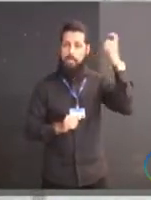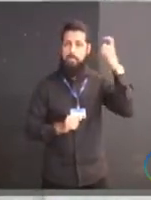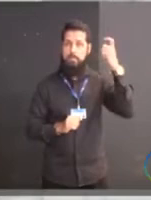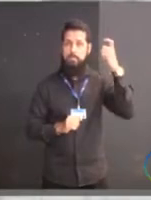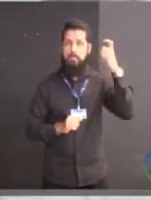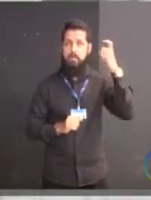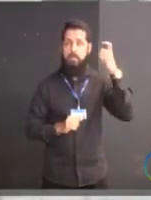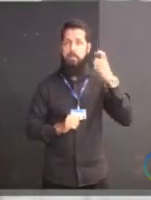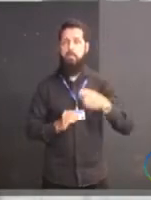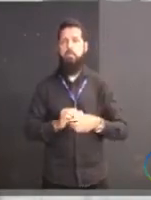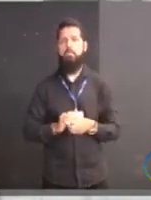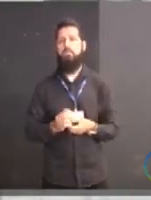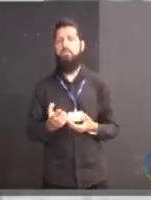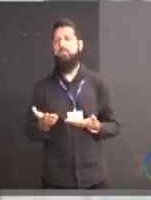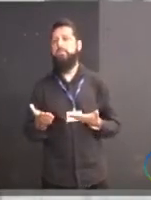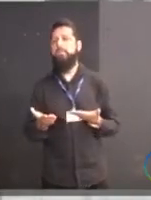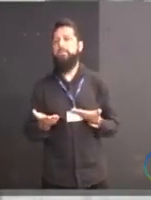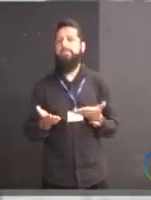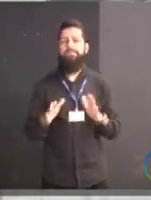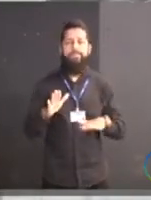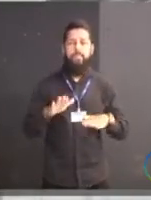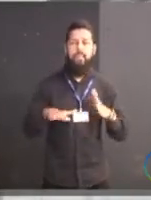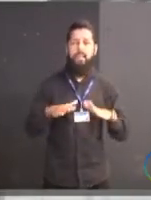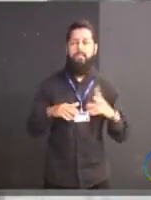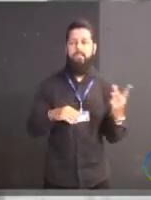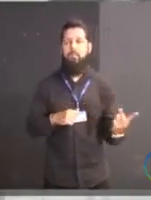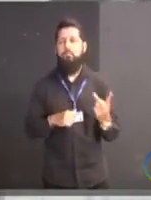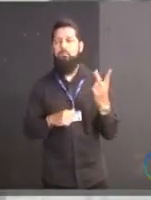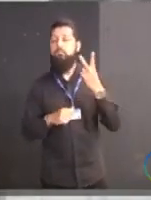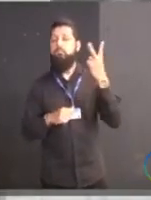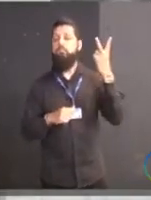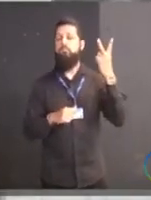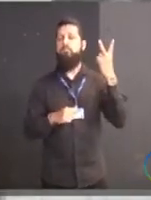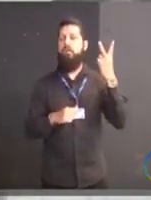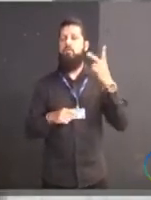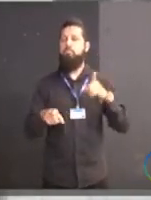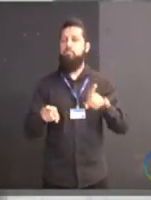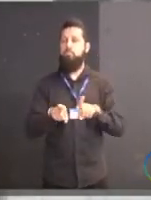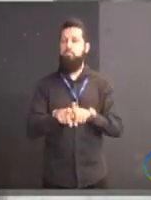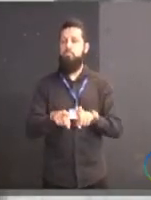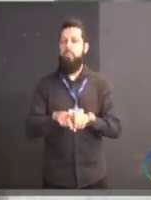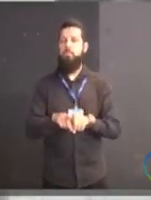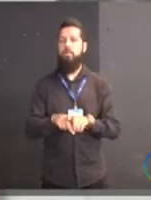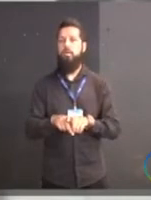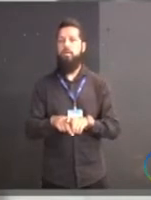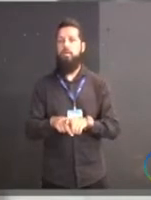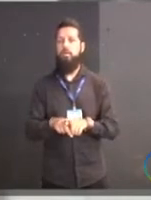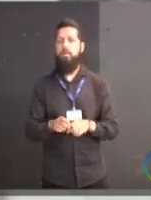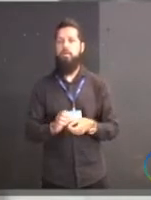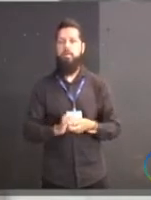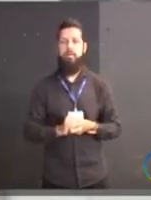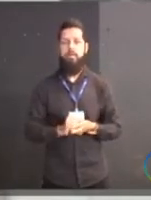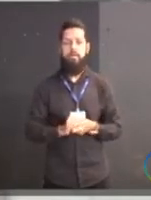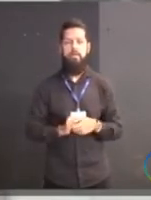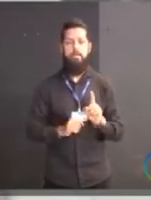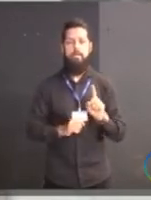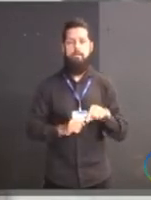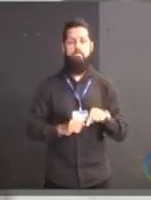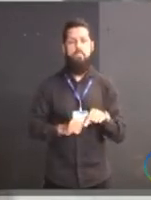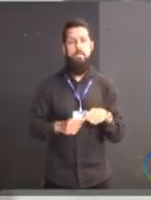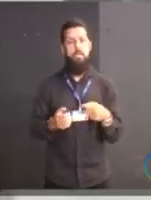e fixarem os valores da reencarnação. Tanto é assim, dizer que nos